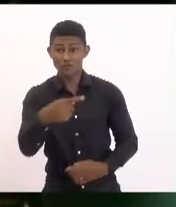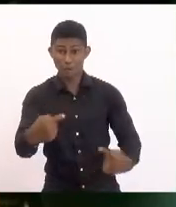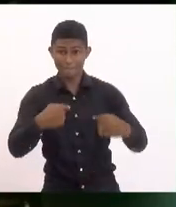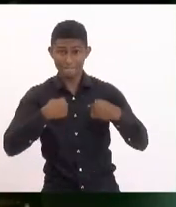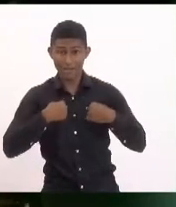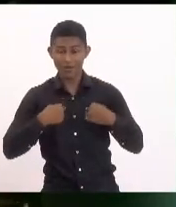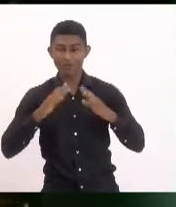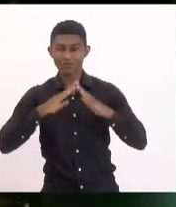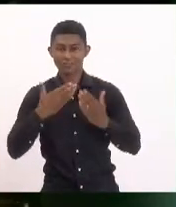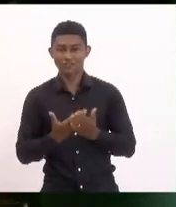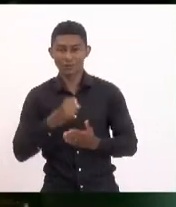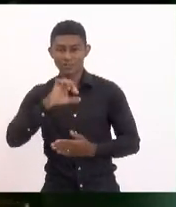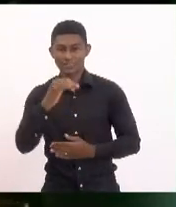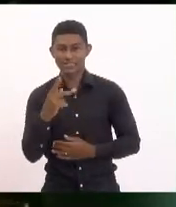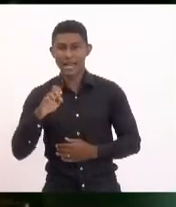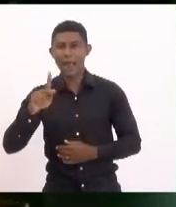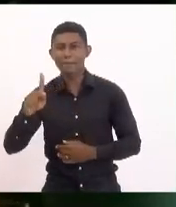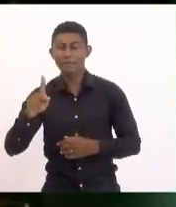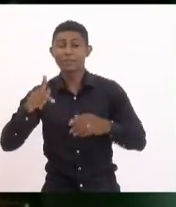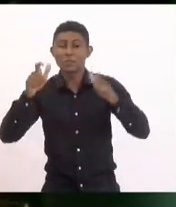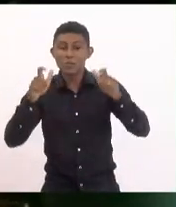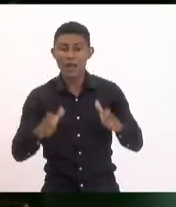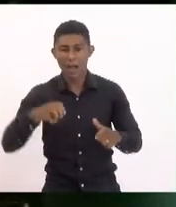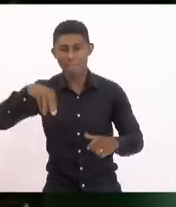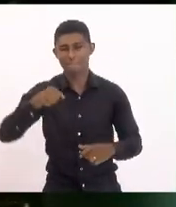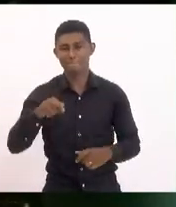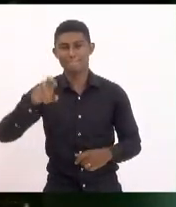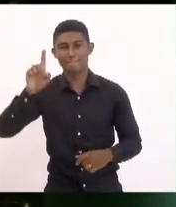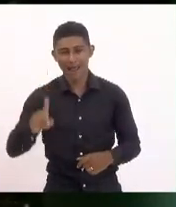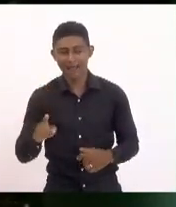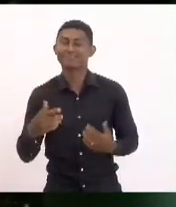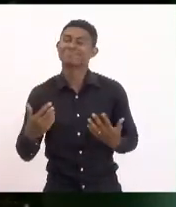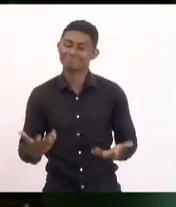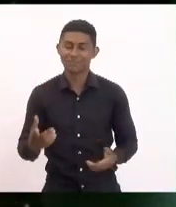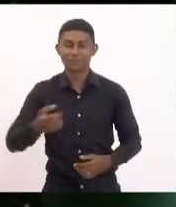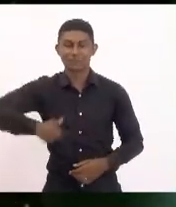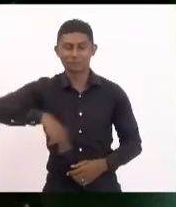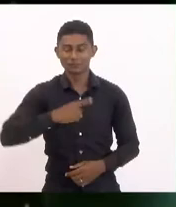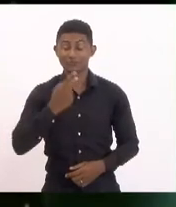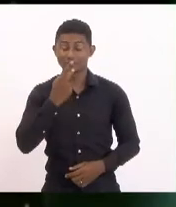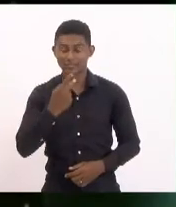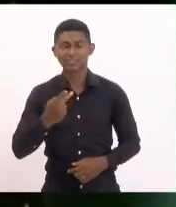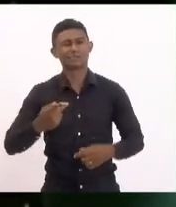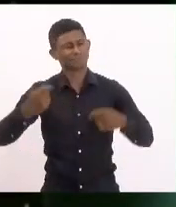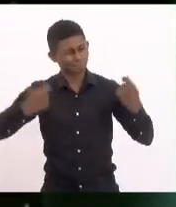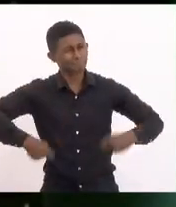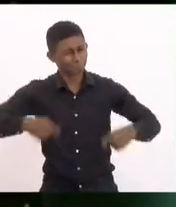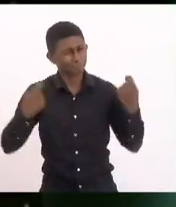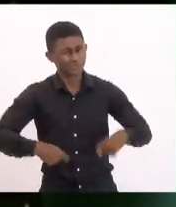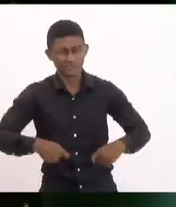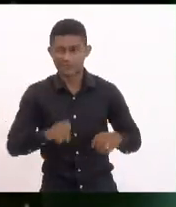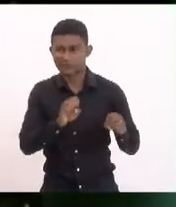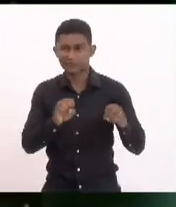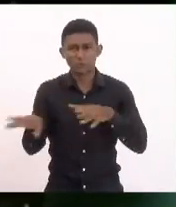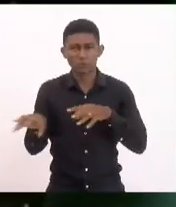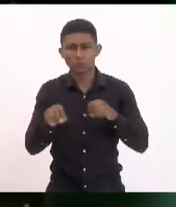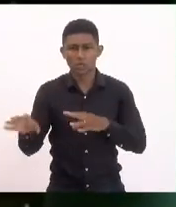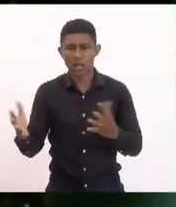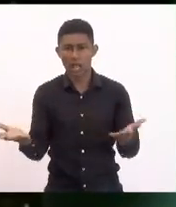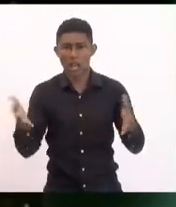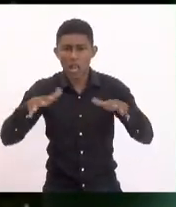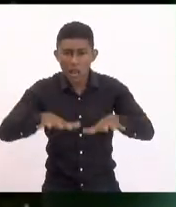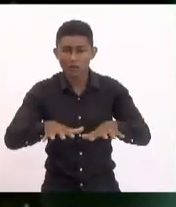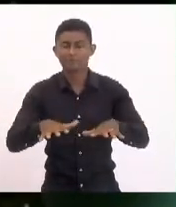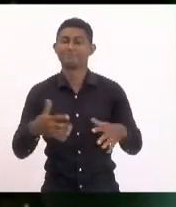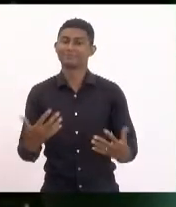Perneta, também na Maré. Então, a gente que fala tanto da necessidade da educação inclusiva, eu estou falando da Maré, que